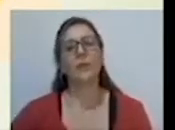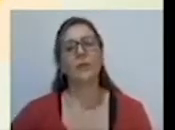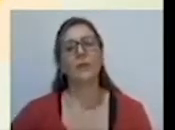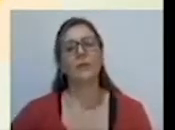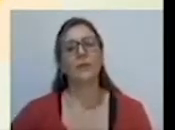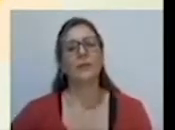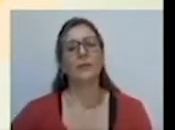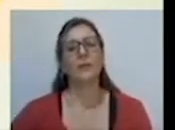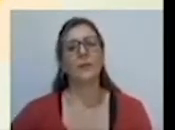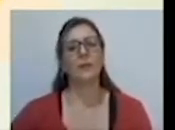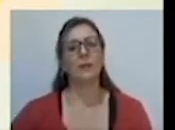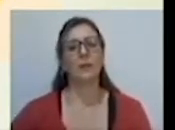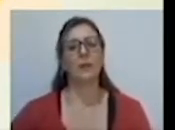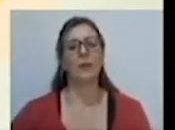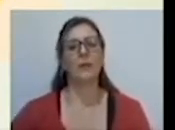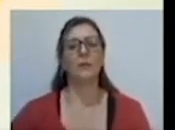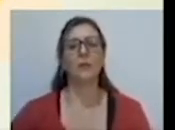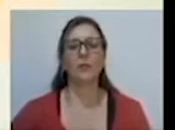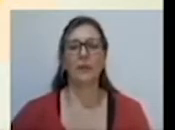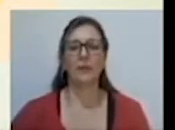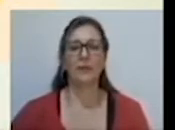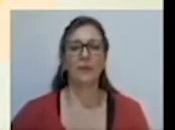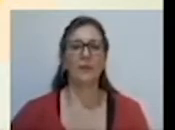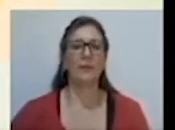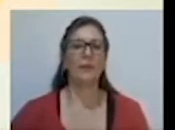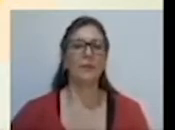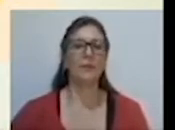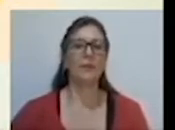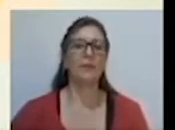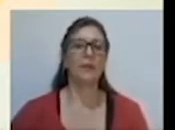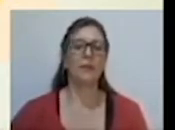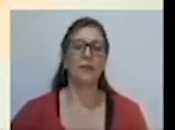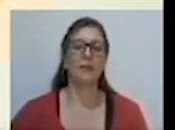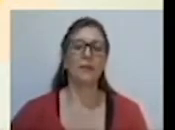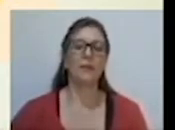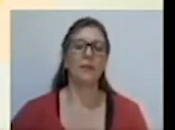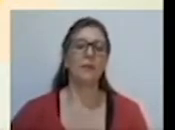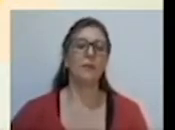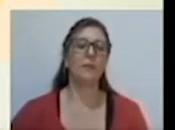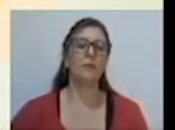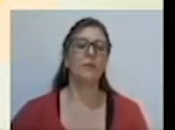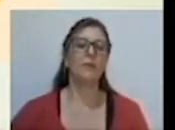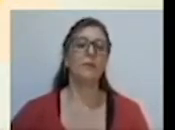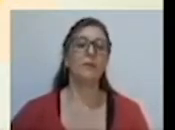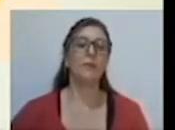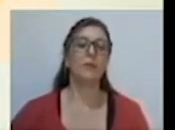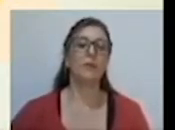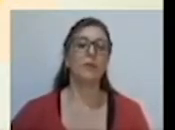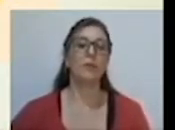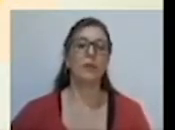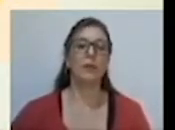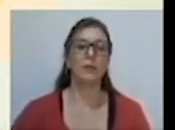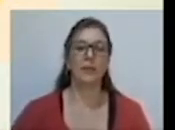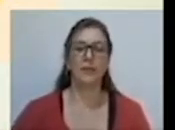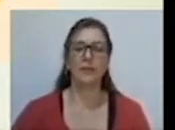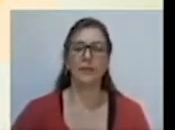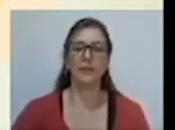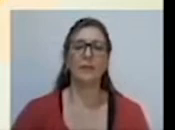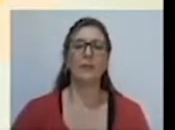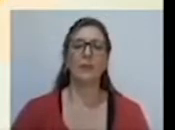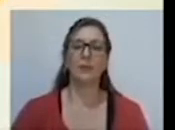Os átrios, eles apresentam paredes musculares mais finas em relação aos ventrículos e funcionam como